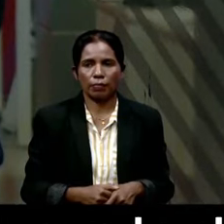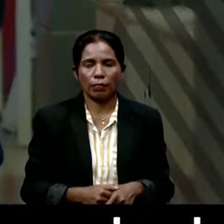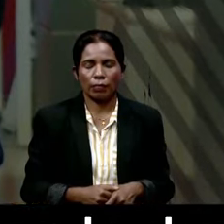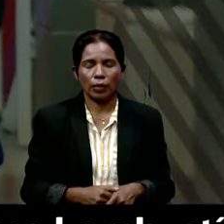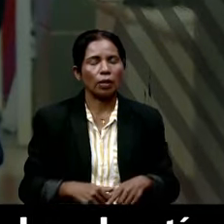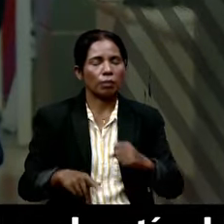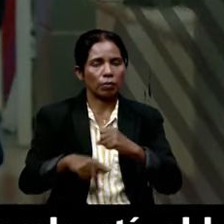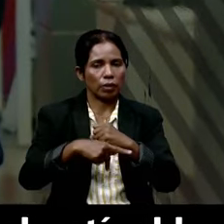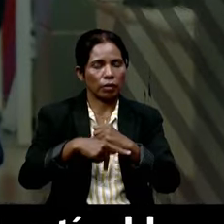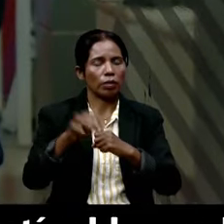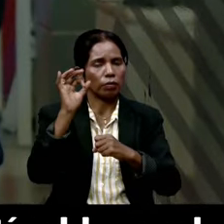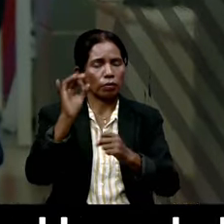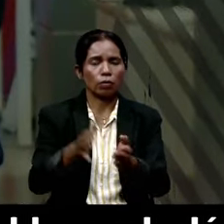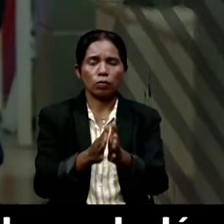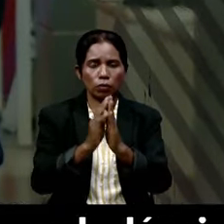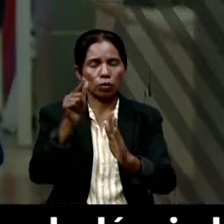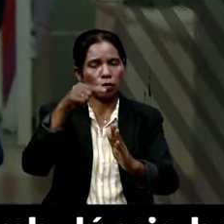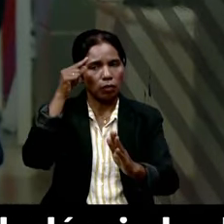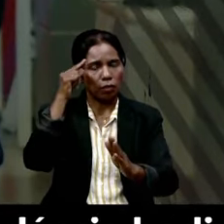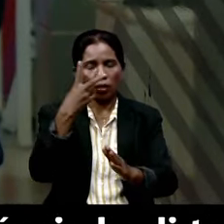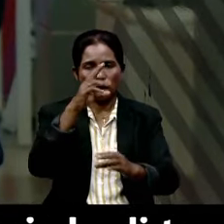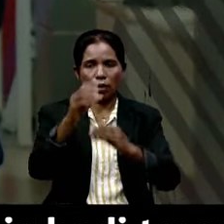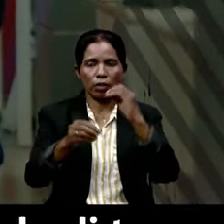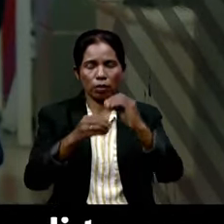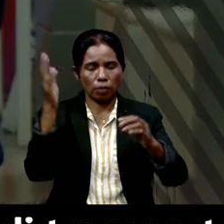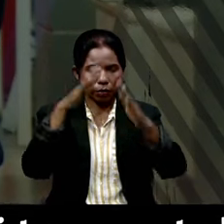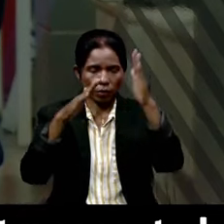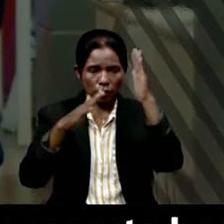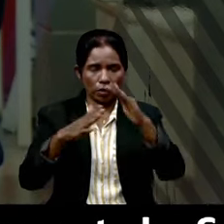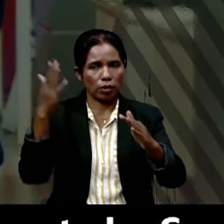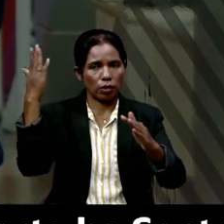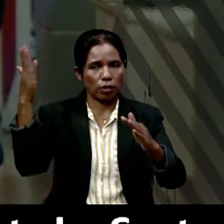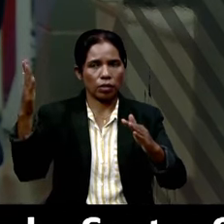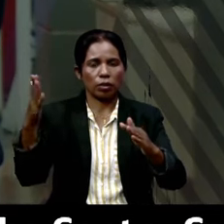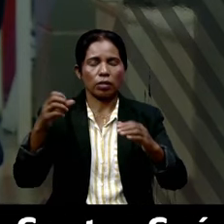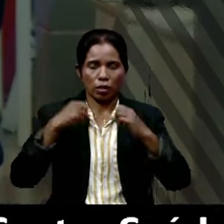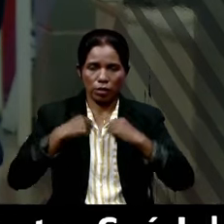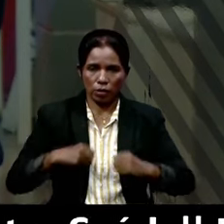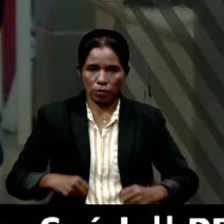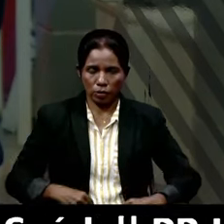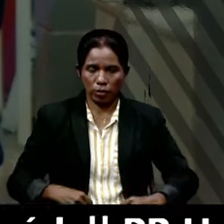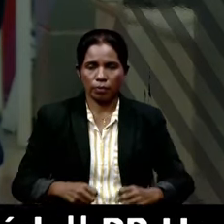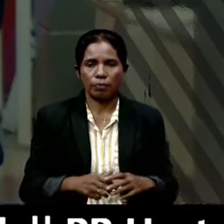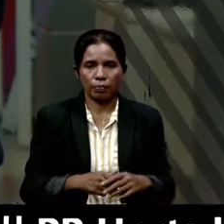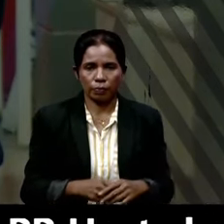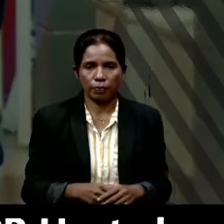Bancada Fratelin, Russo Urgente e Governo soluciona o problema IHA Setor Saúde.